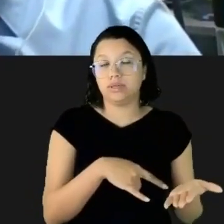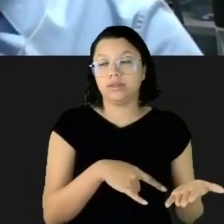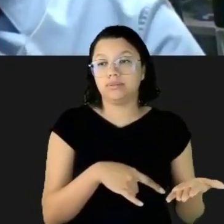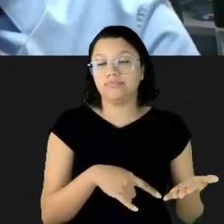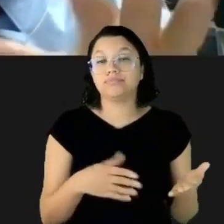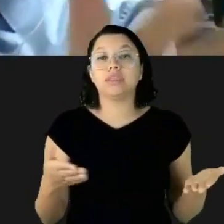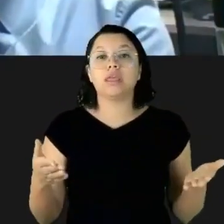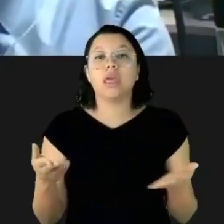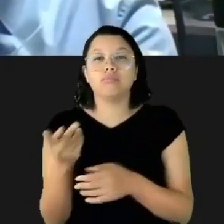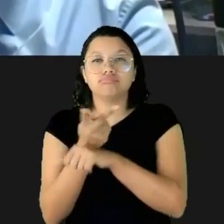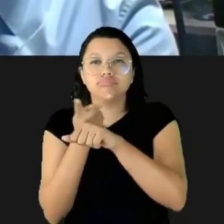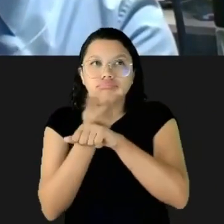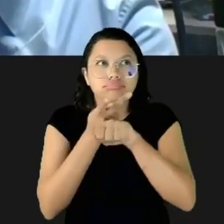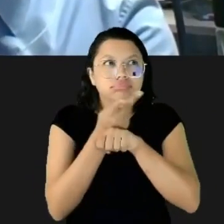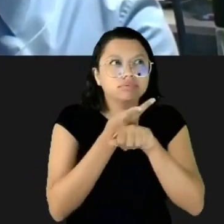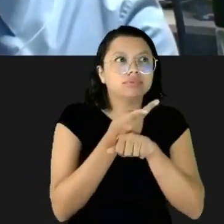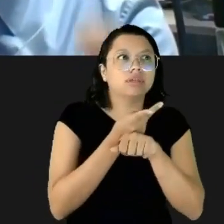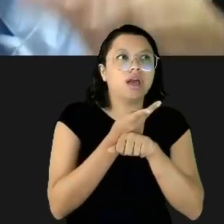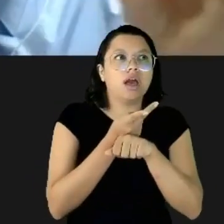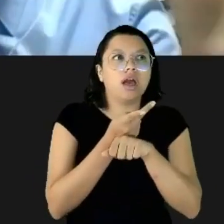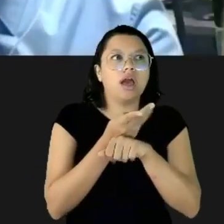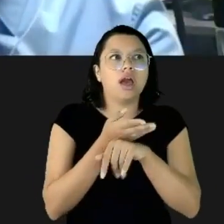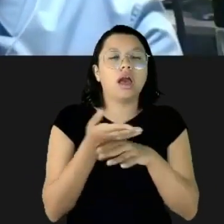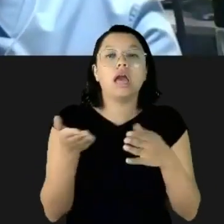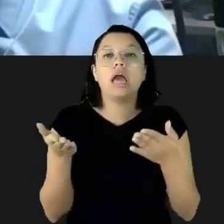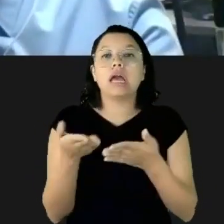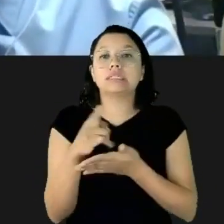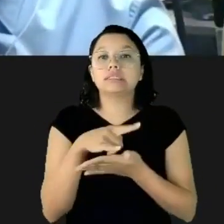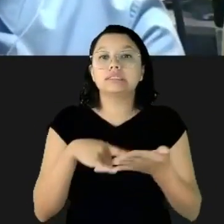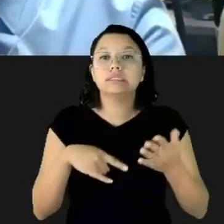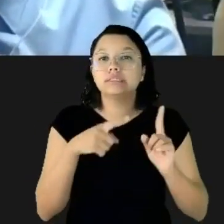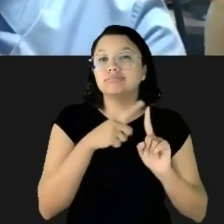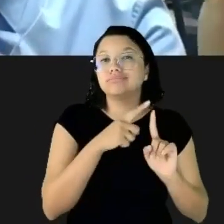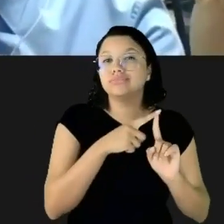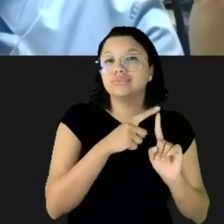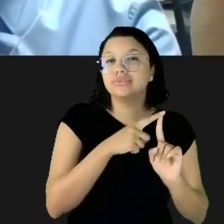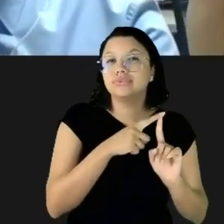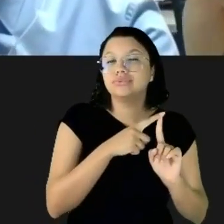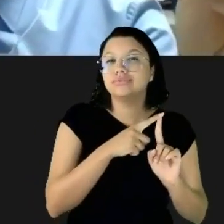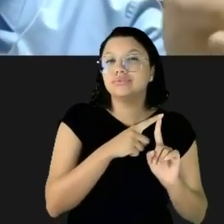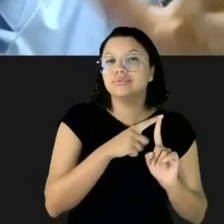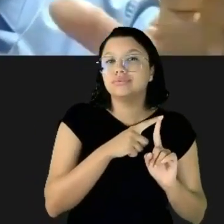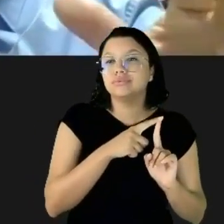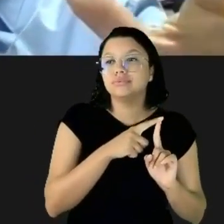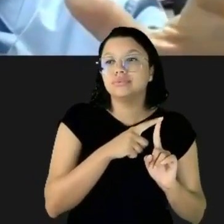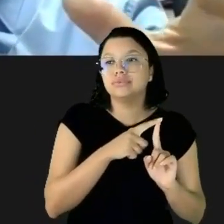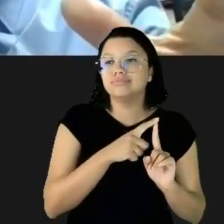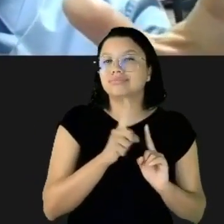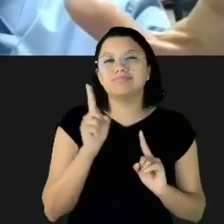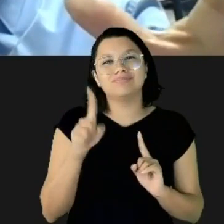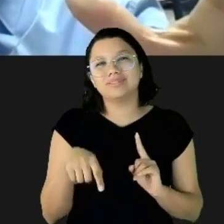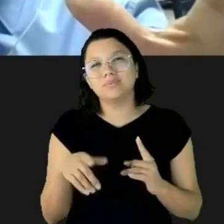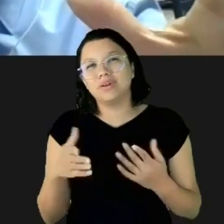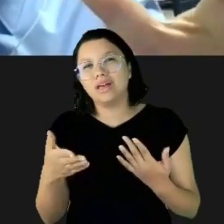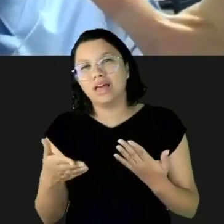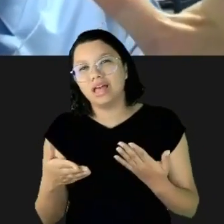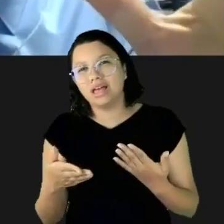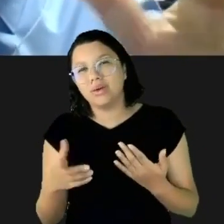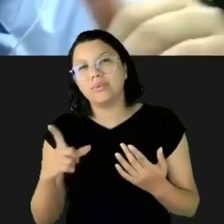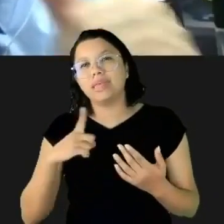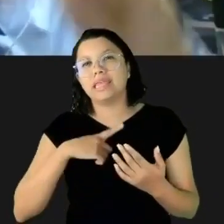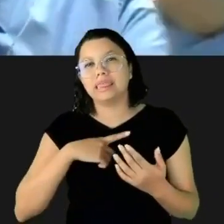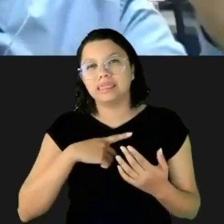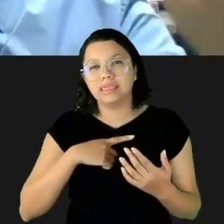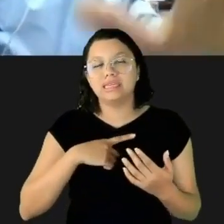modelo esse modelo de procurar que não é o modelo é o modelo